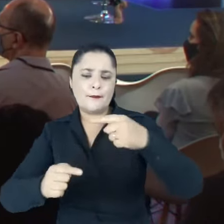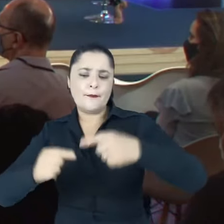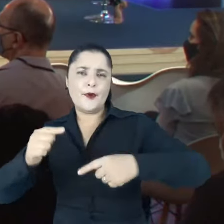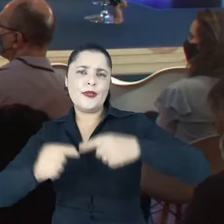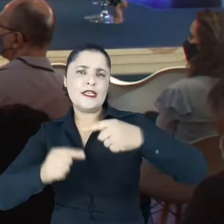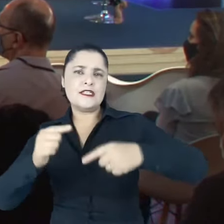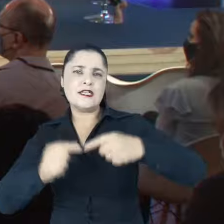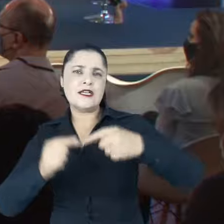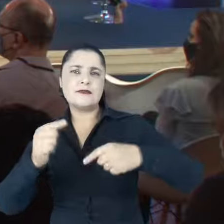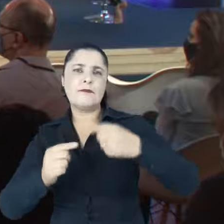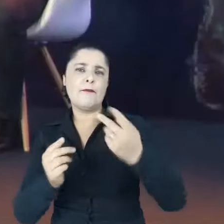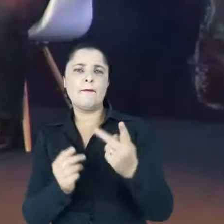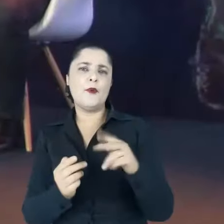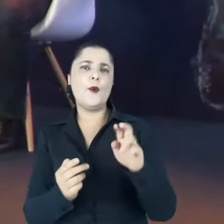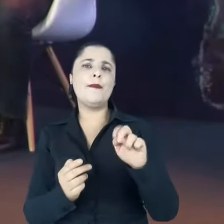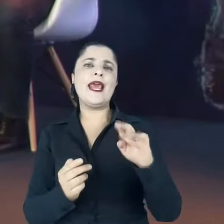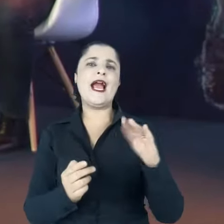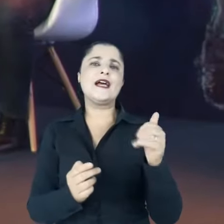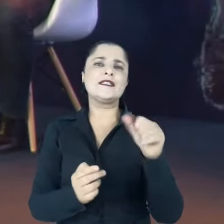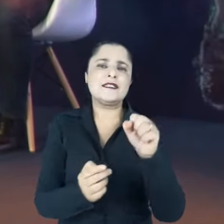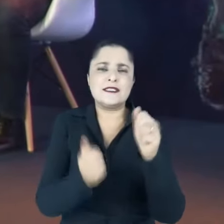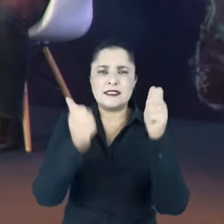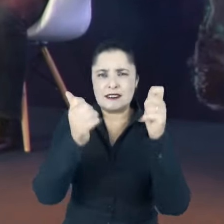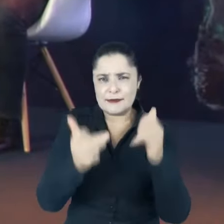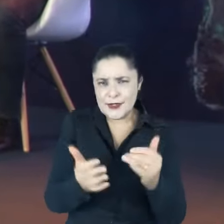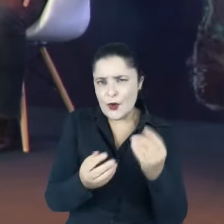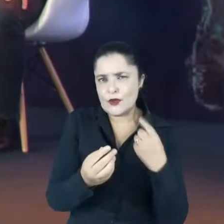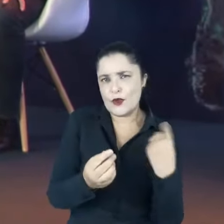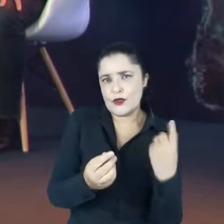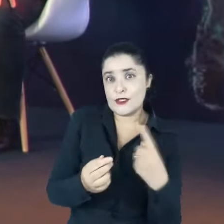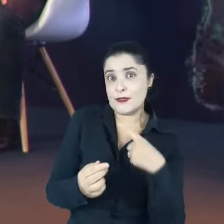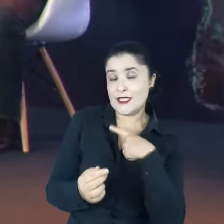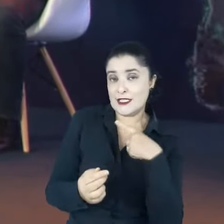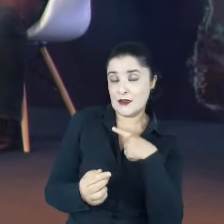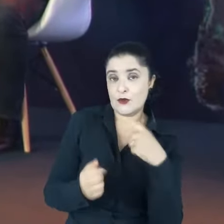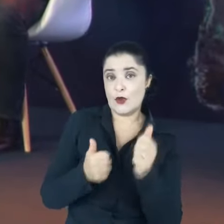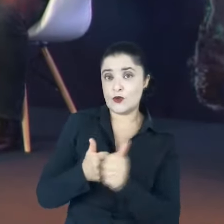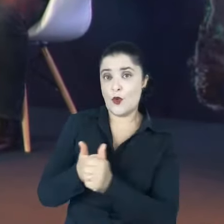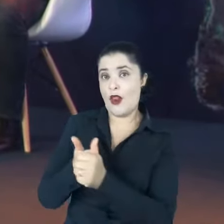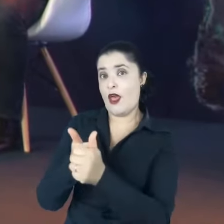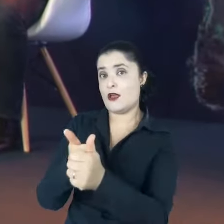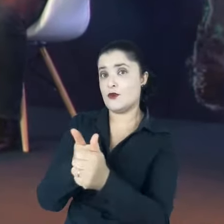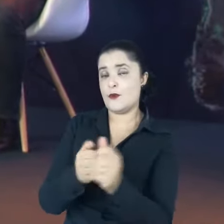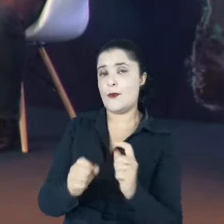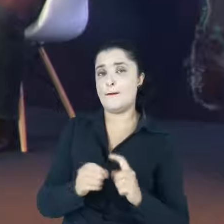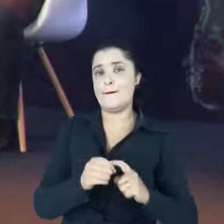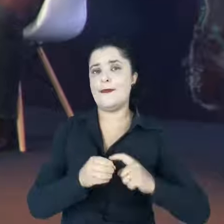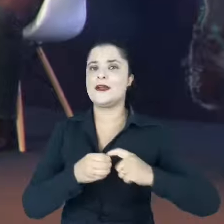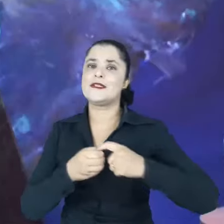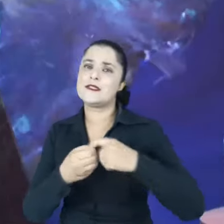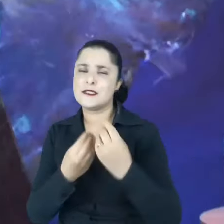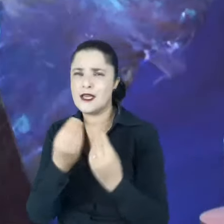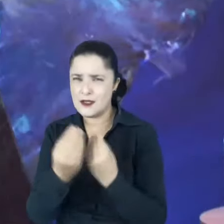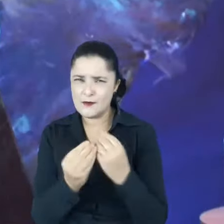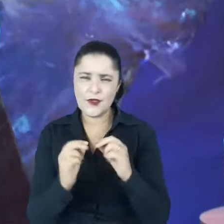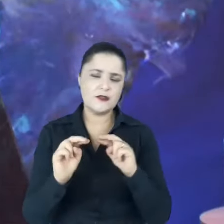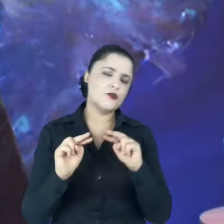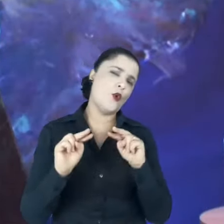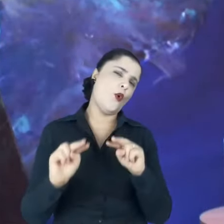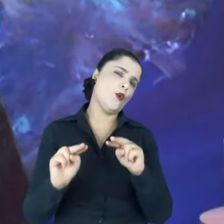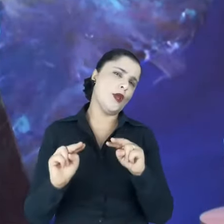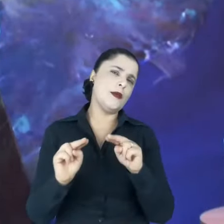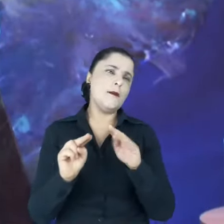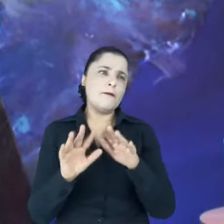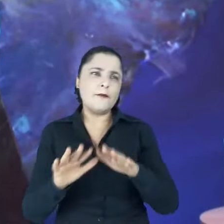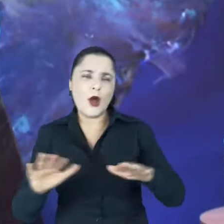participação tão importante que a gente tem que ter conosco, ao nosso lado, como um parceiro, esse olhar em poder público trabalhando, os